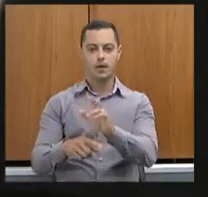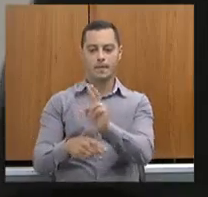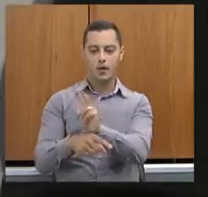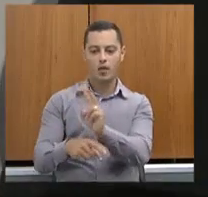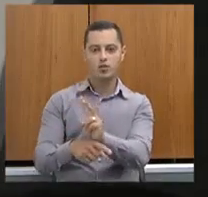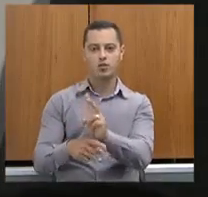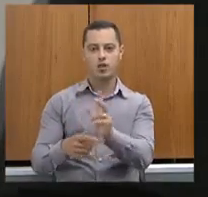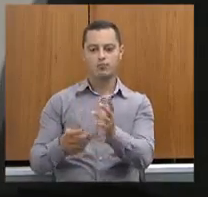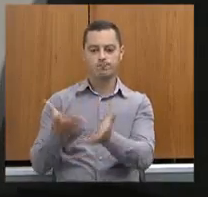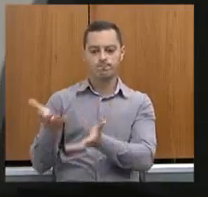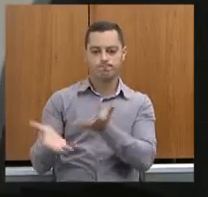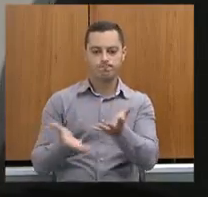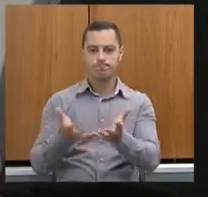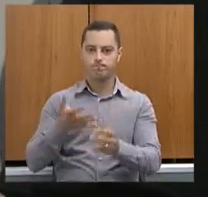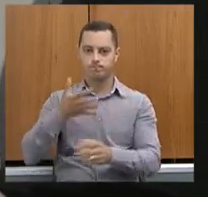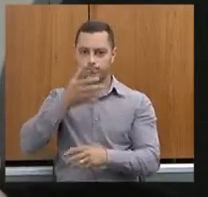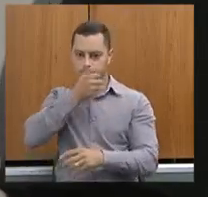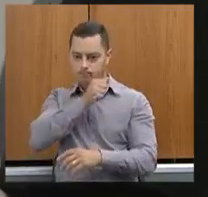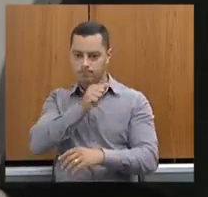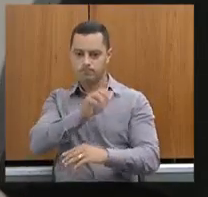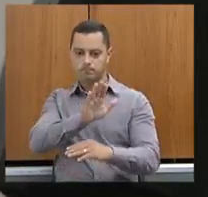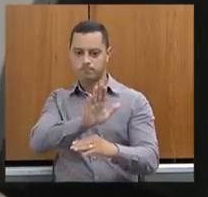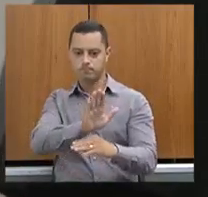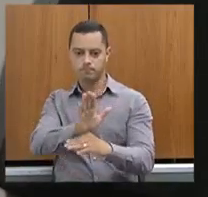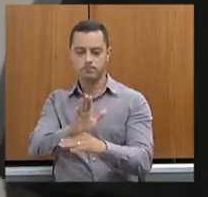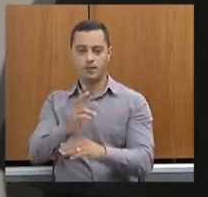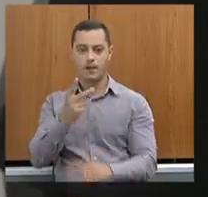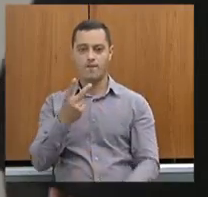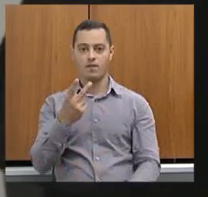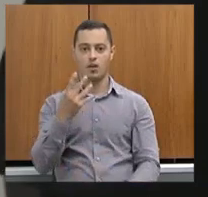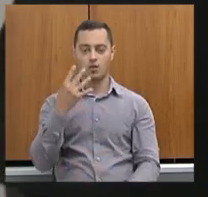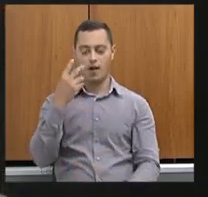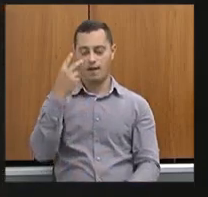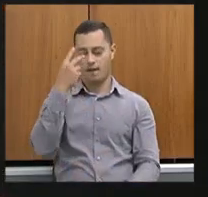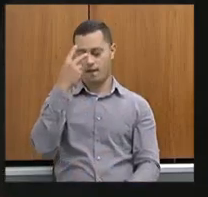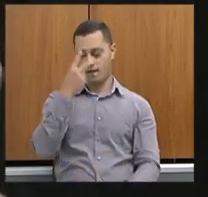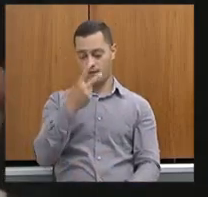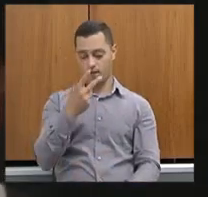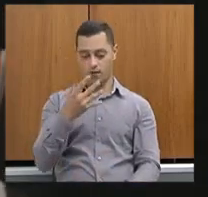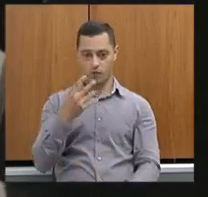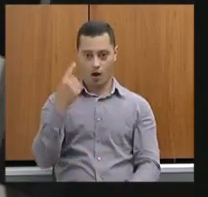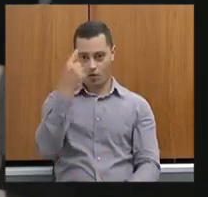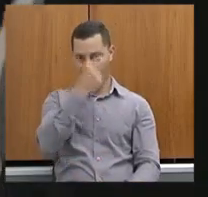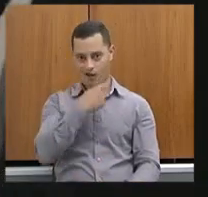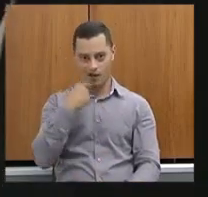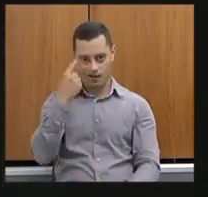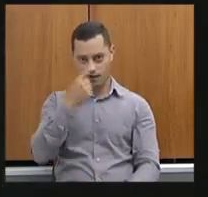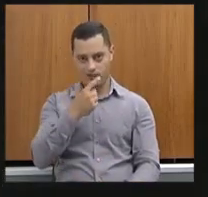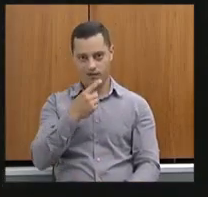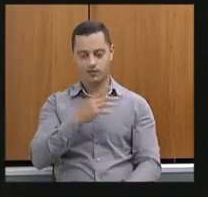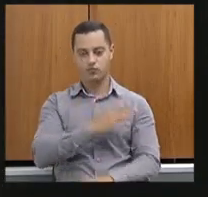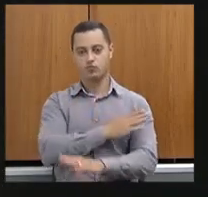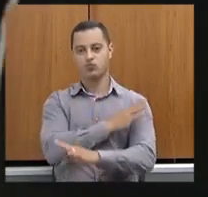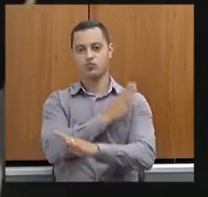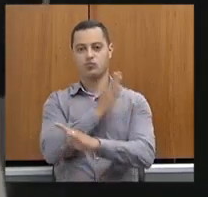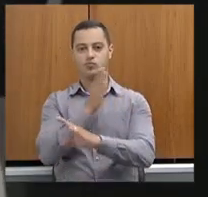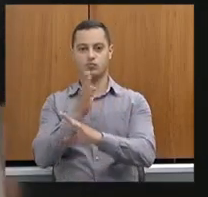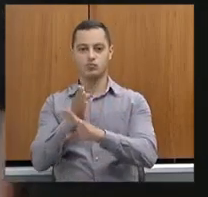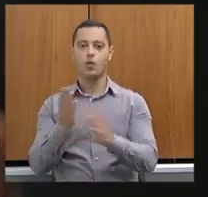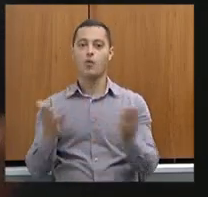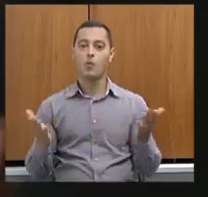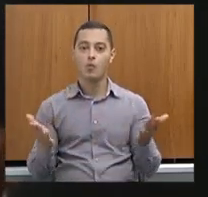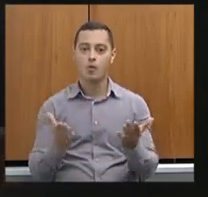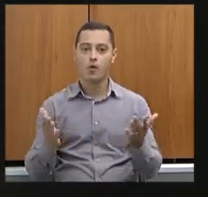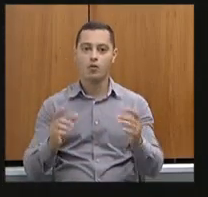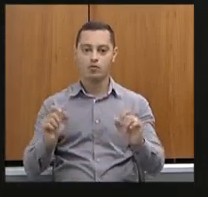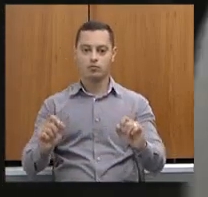amparar socorrer 24 horas por dia então Comandante todos os números que foram aqui